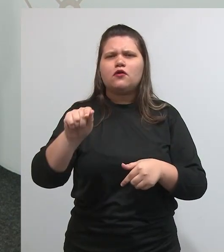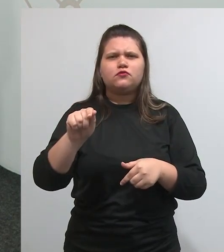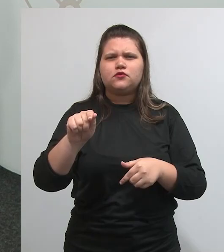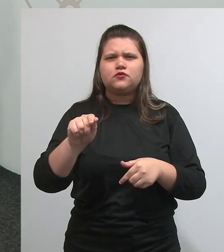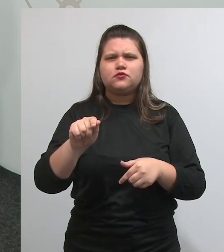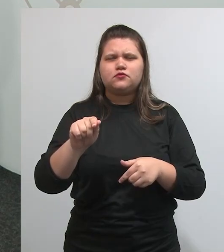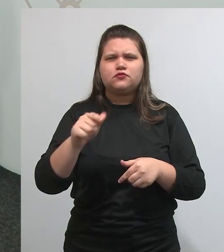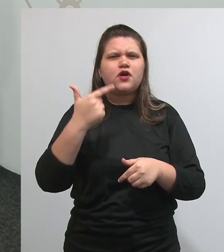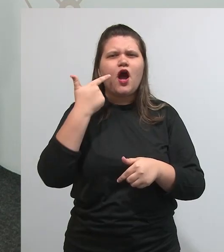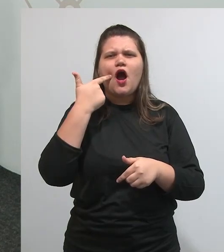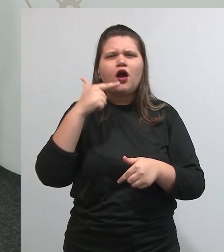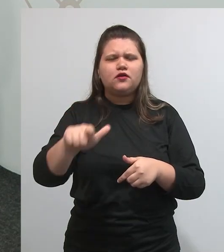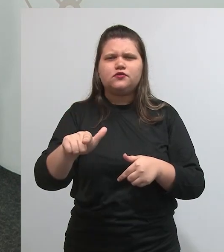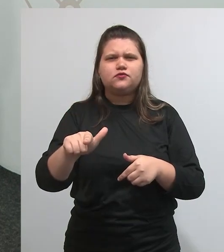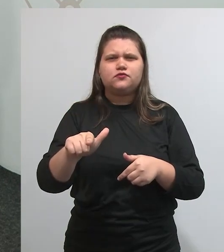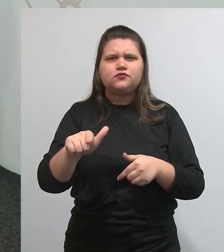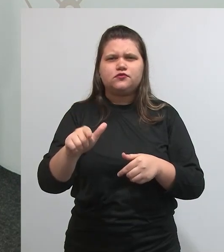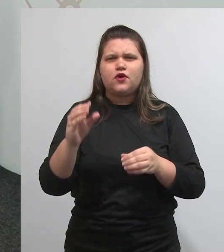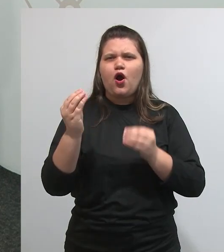língua dele,